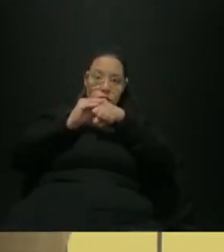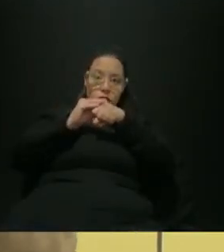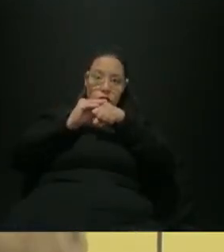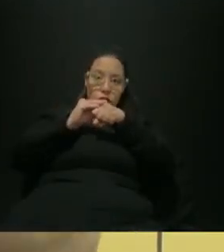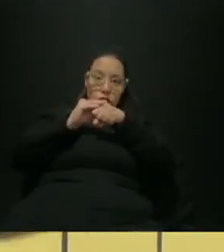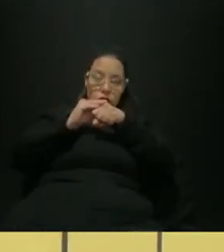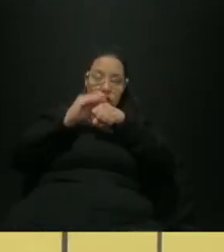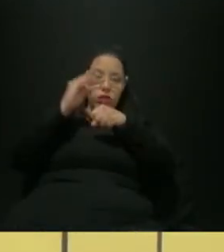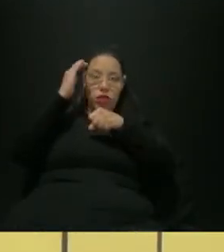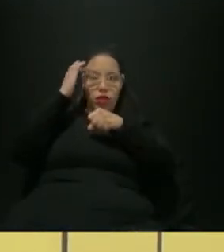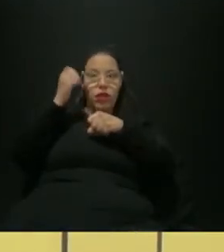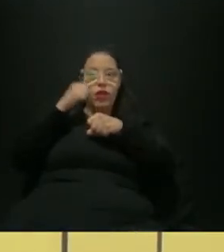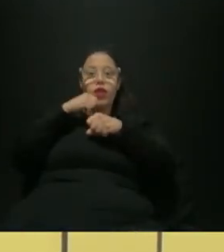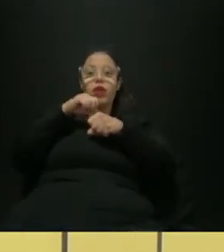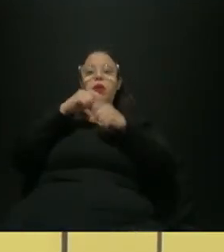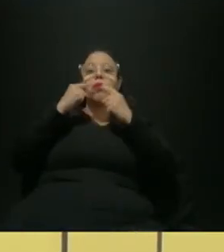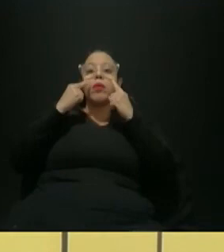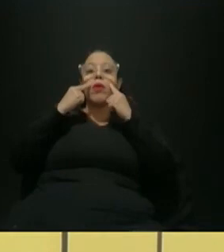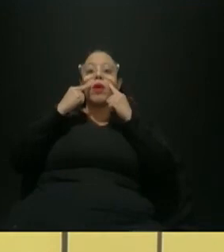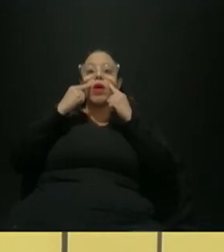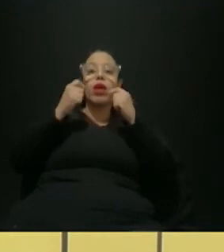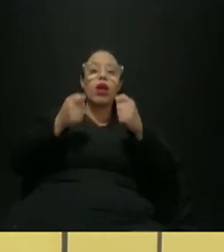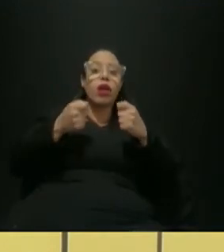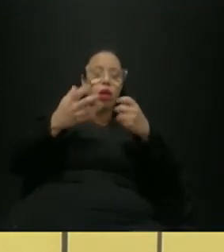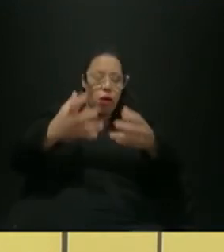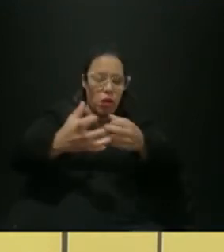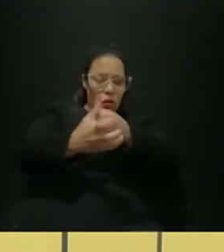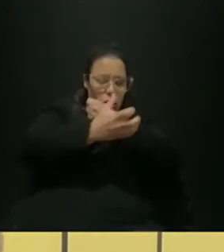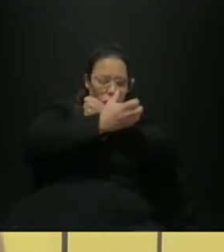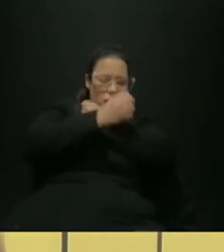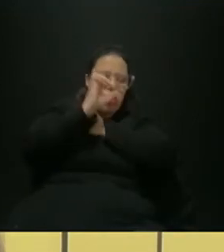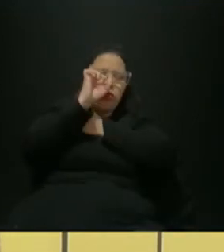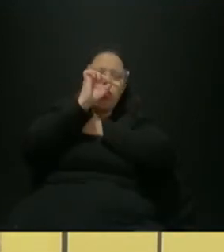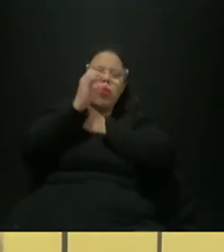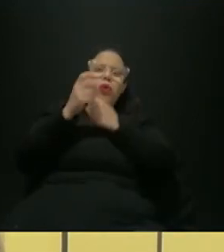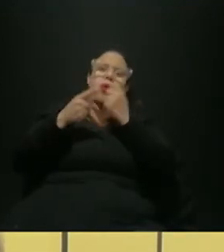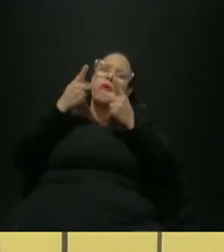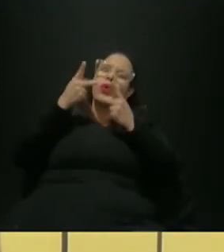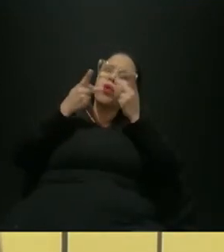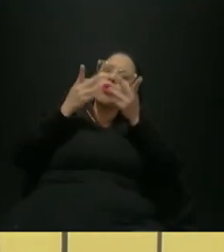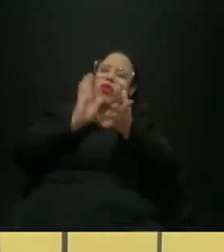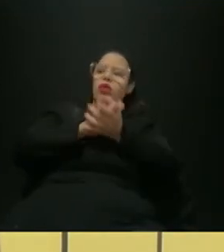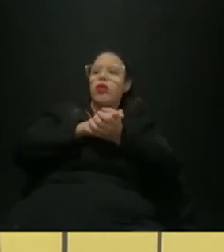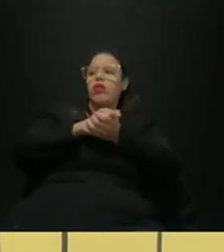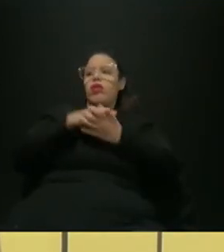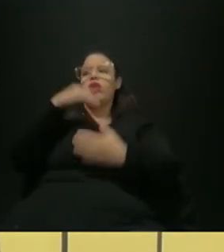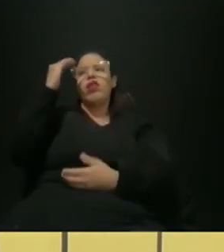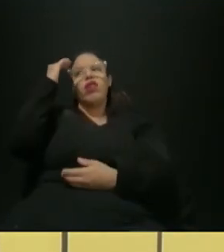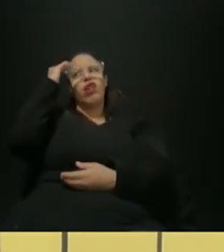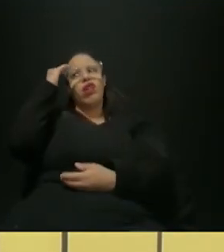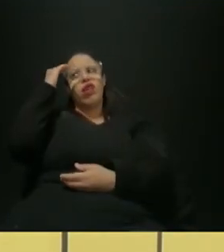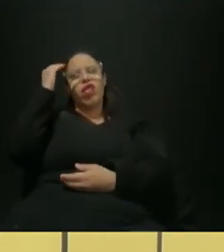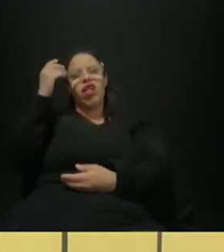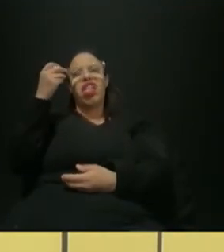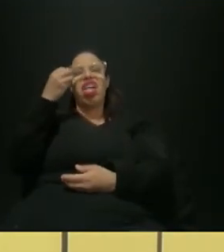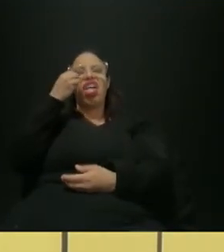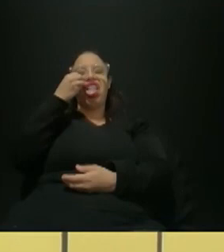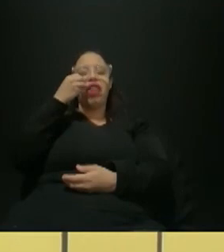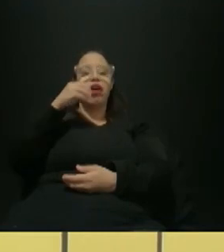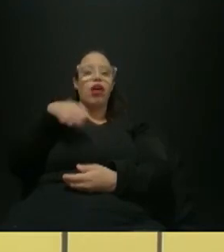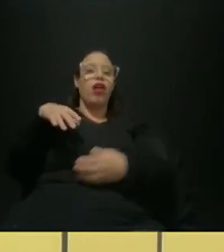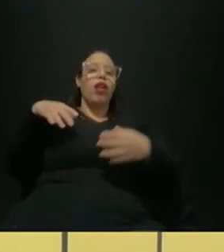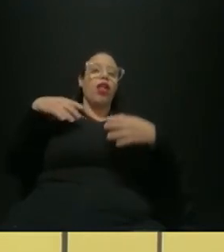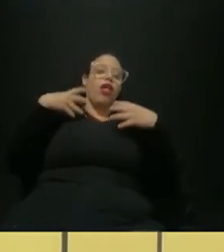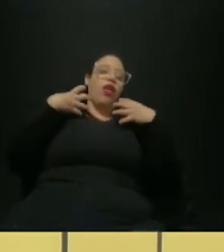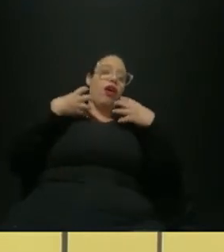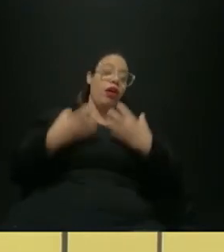ficar chateadas, tem que ir lá, pegar um pouquinho, pegar no colo, conversar. Sim. Não pense que a criança para de chorar porque cansou, ela para de chorar